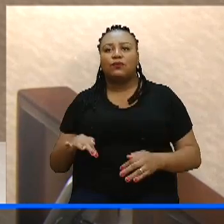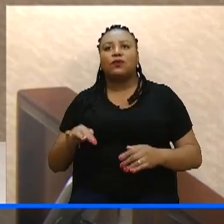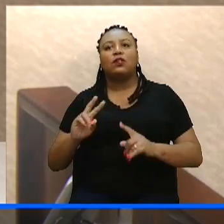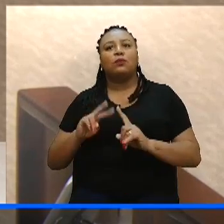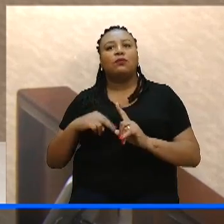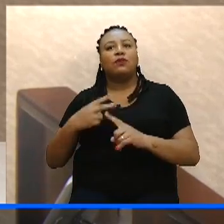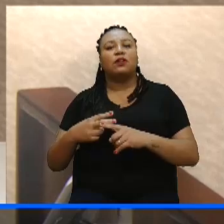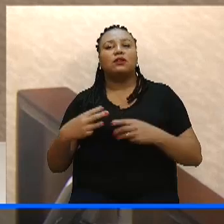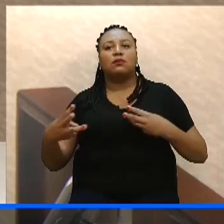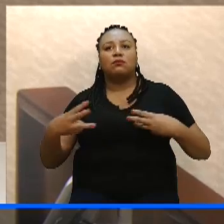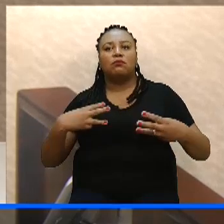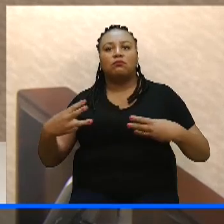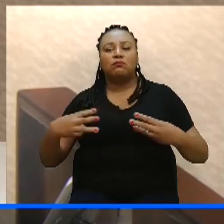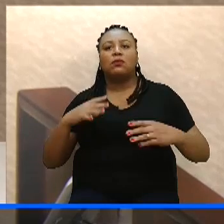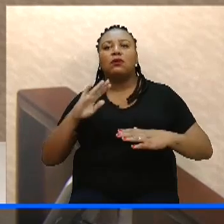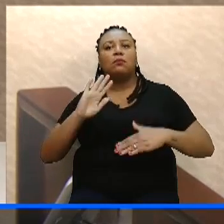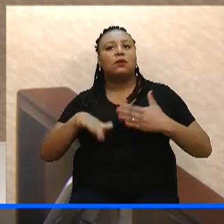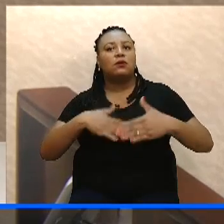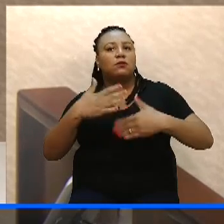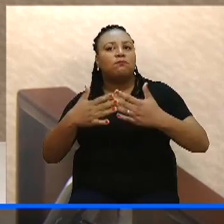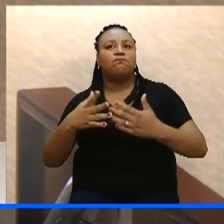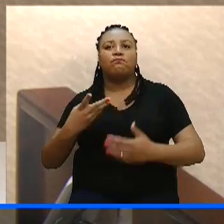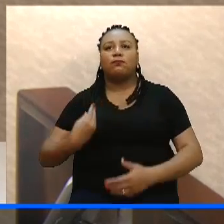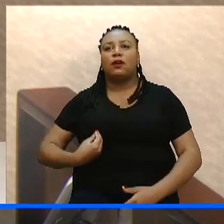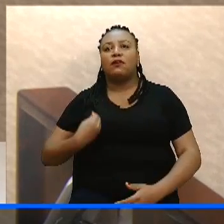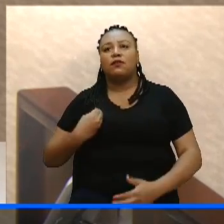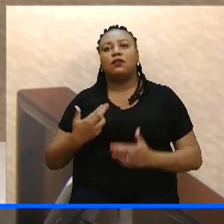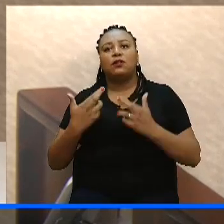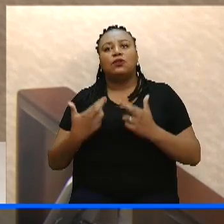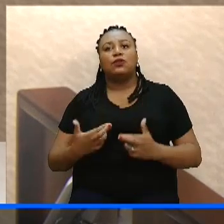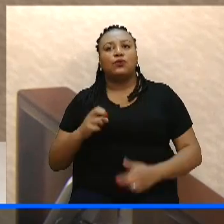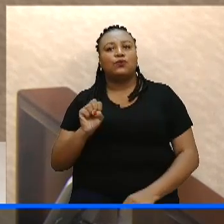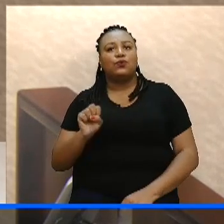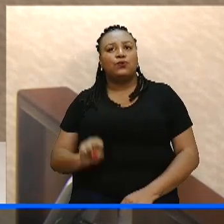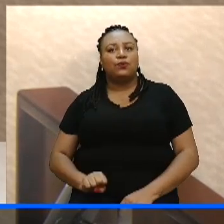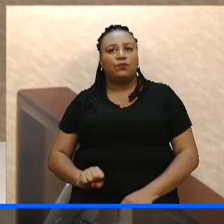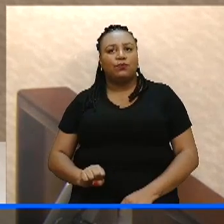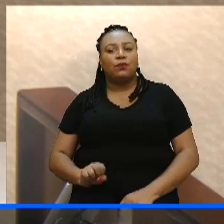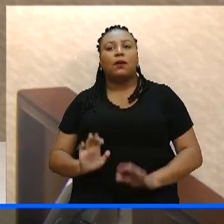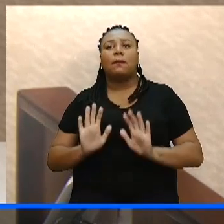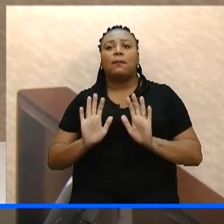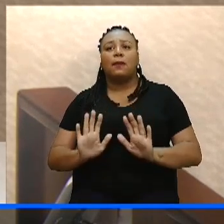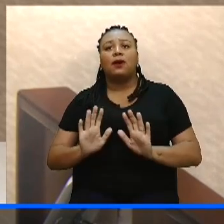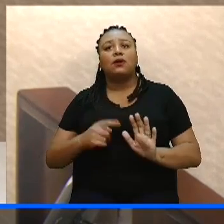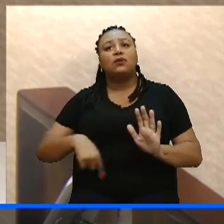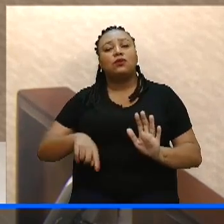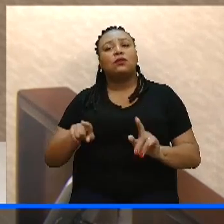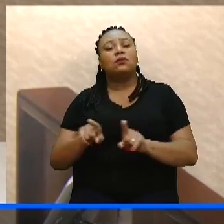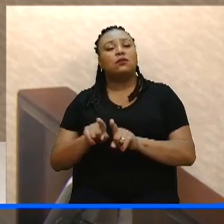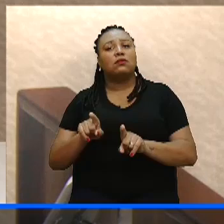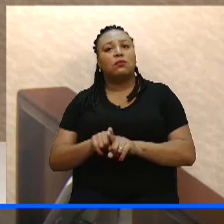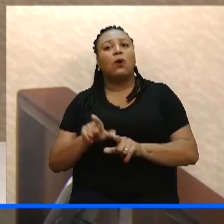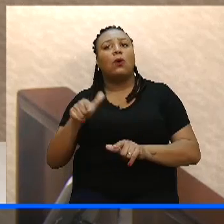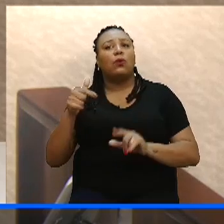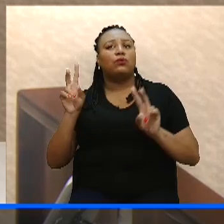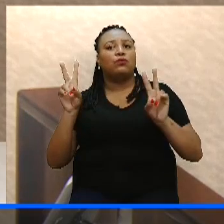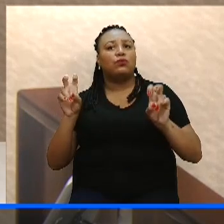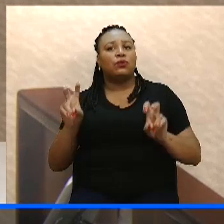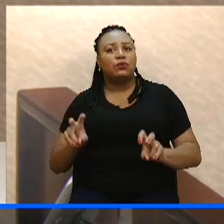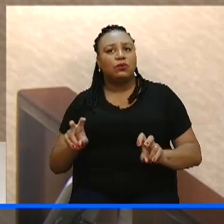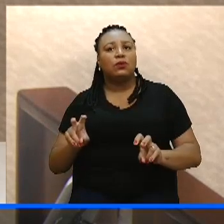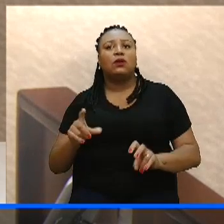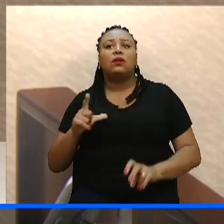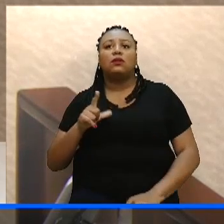br para desenvolvimento para a vida na zona sul mas nós temos também outras pautas a